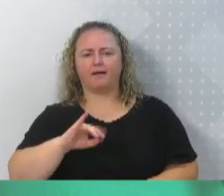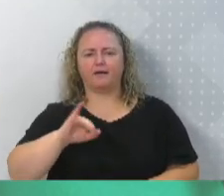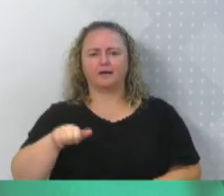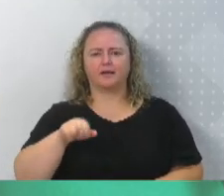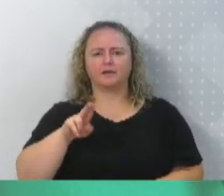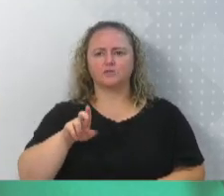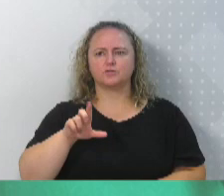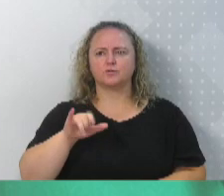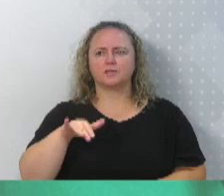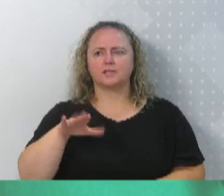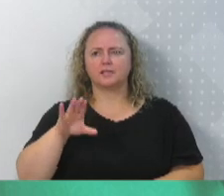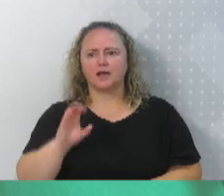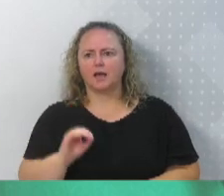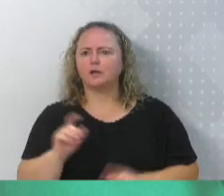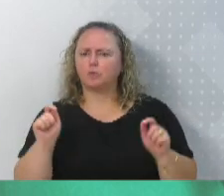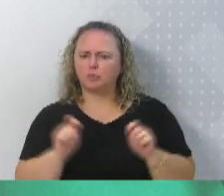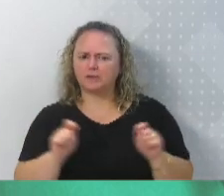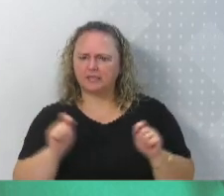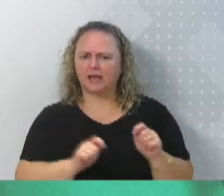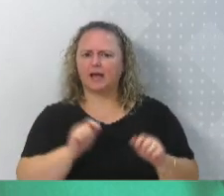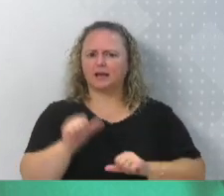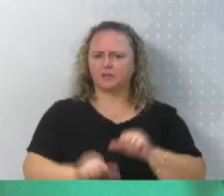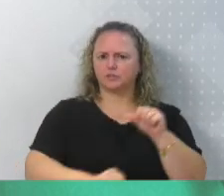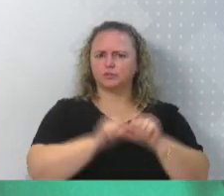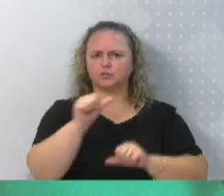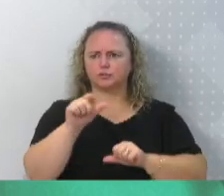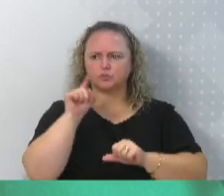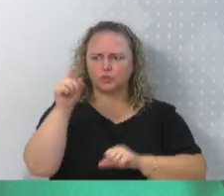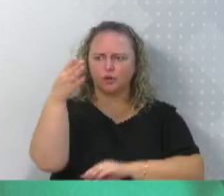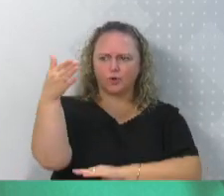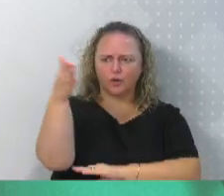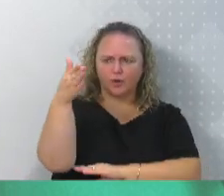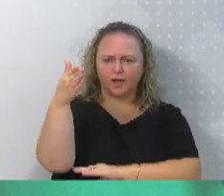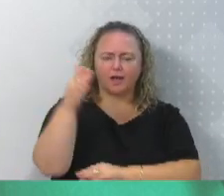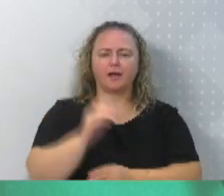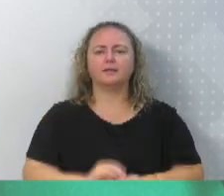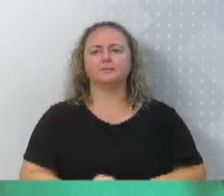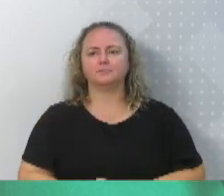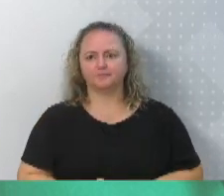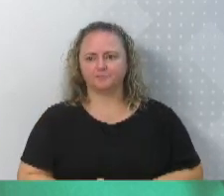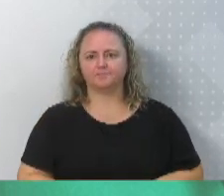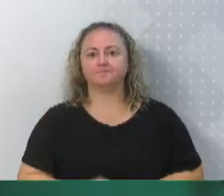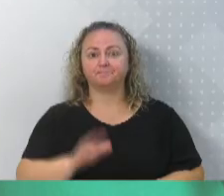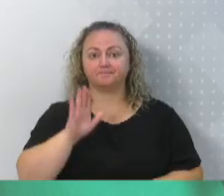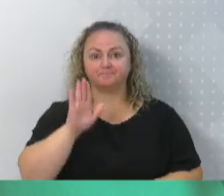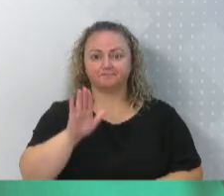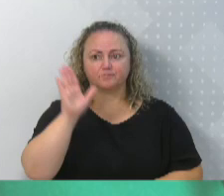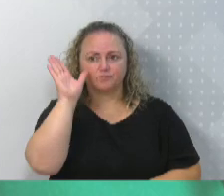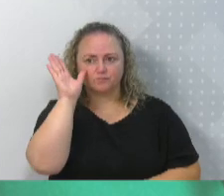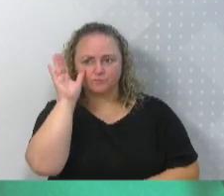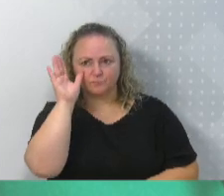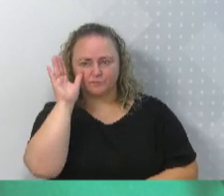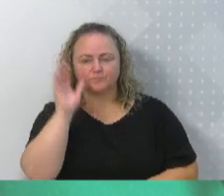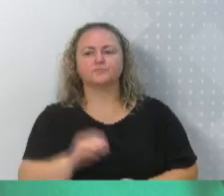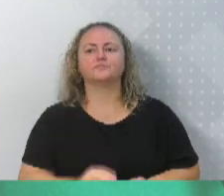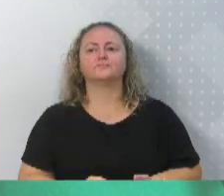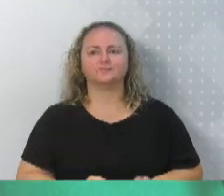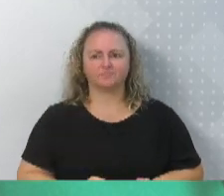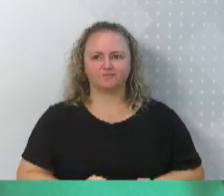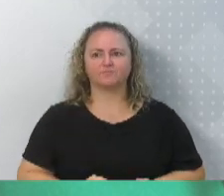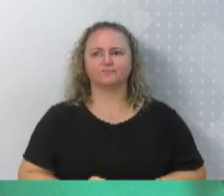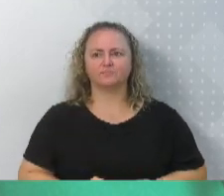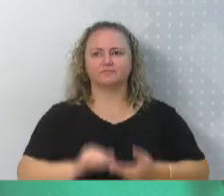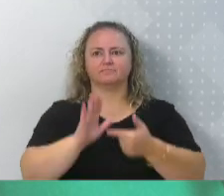puder poderiam então fazer esse evento da troca da Bandeira né por curiosidade essa bandeira até vou abrir aqui para mostrar